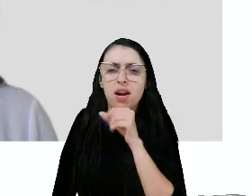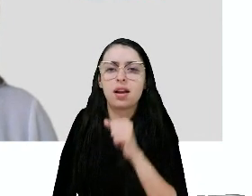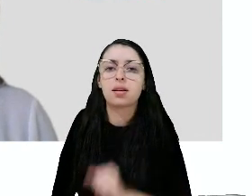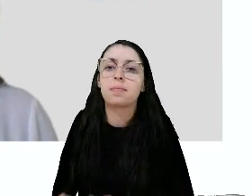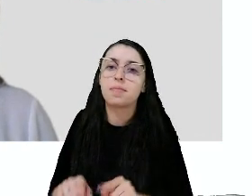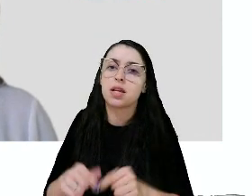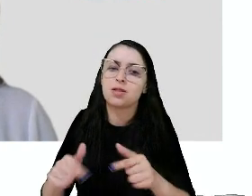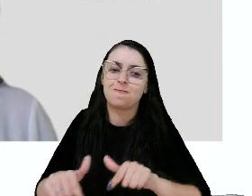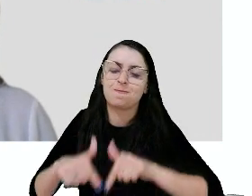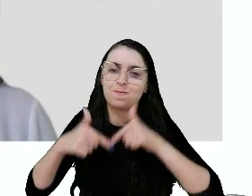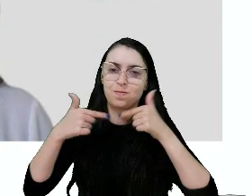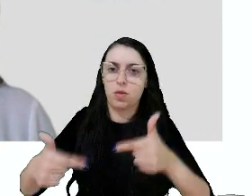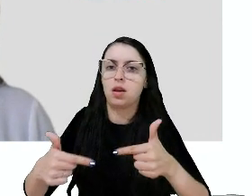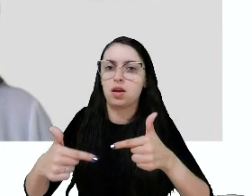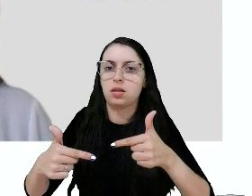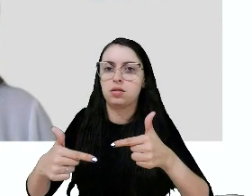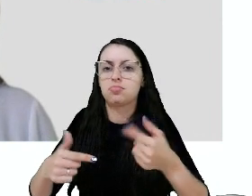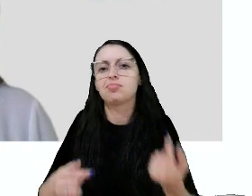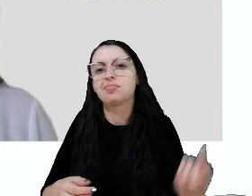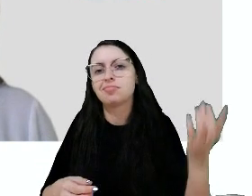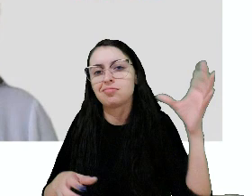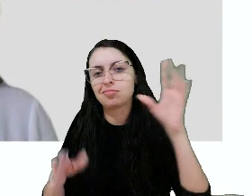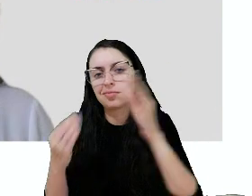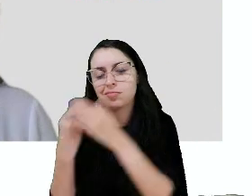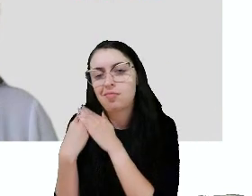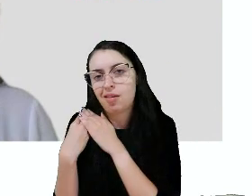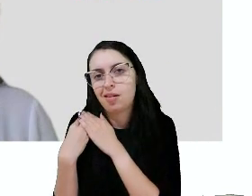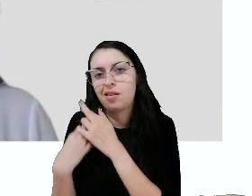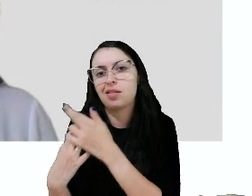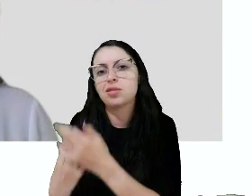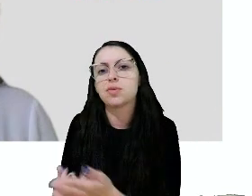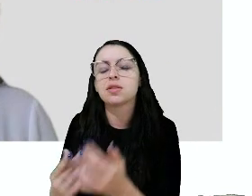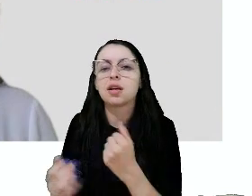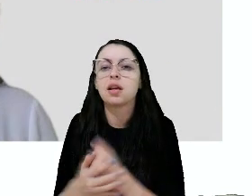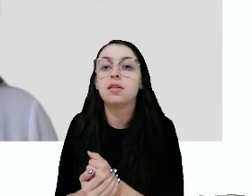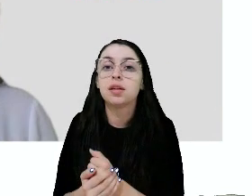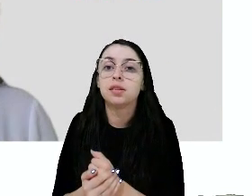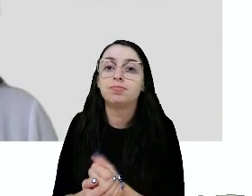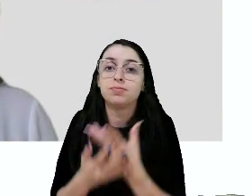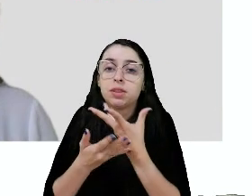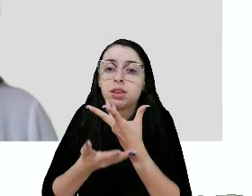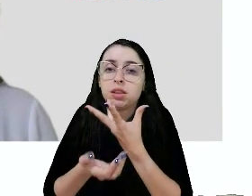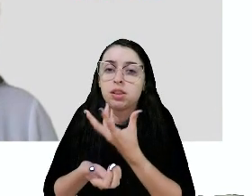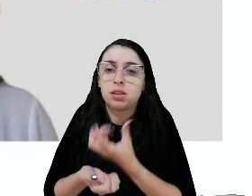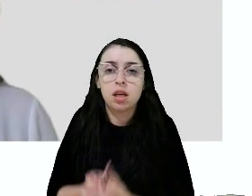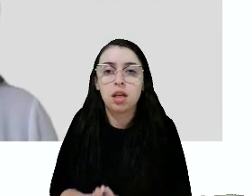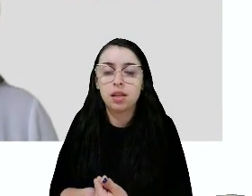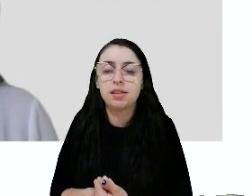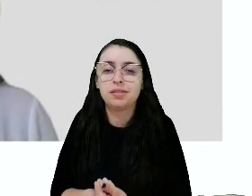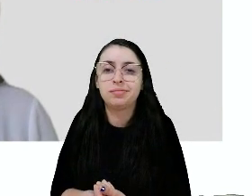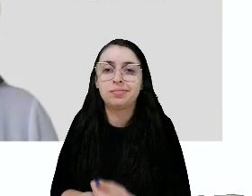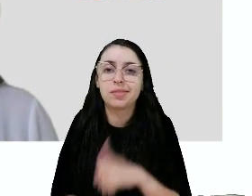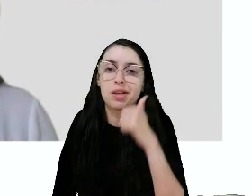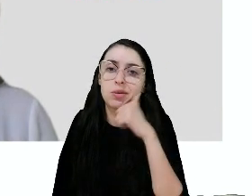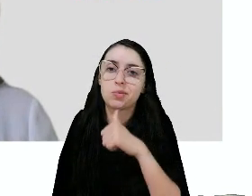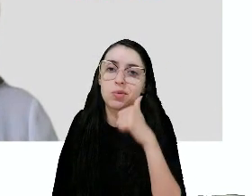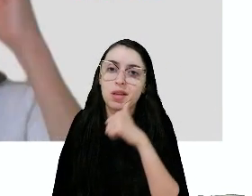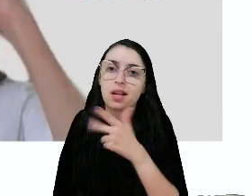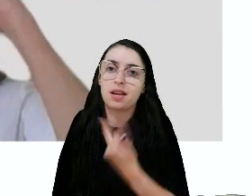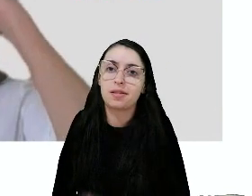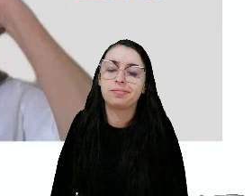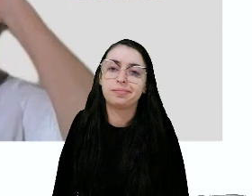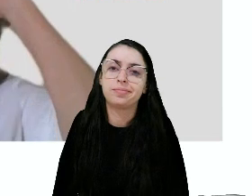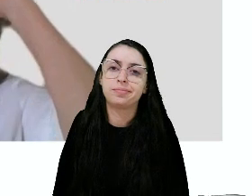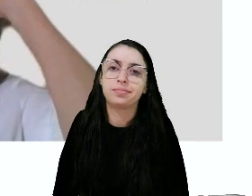a força da conjuntura recai sobre os seus ombros de uma forma tão maior, não é? Que essas